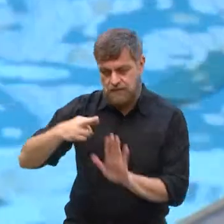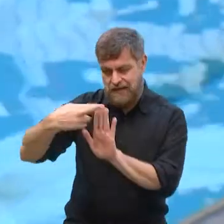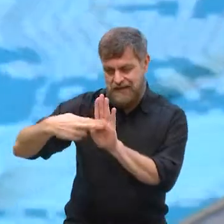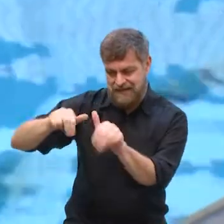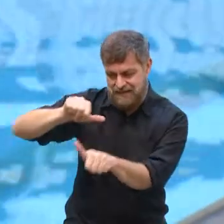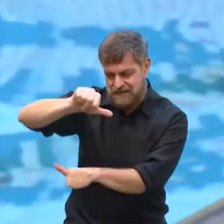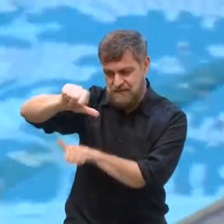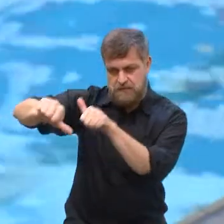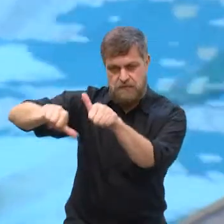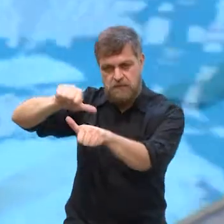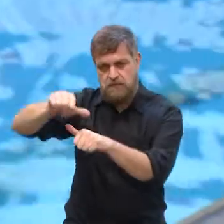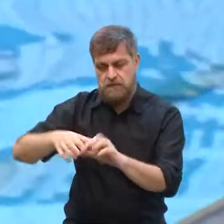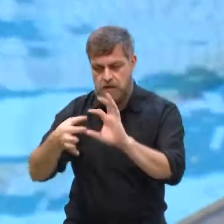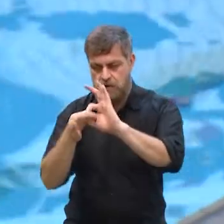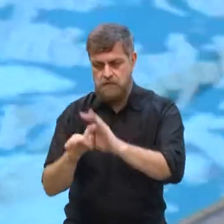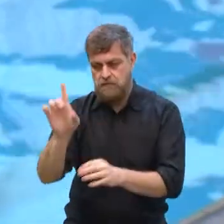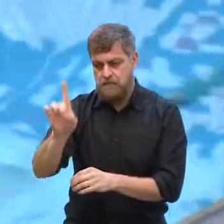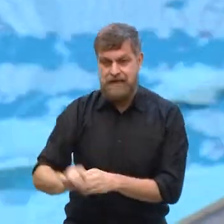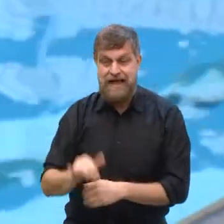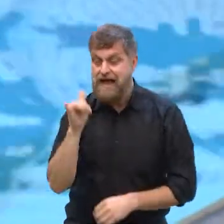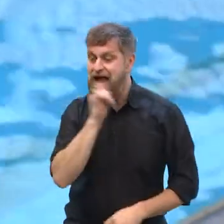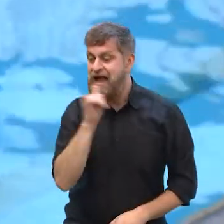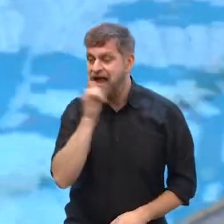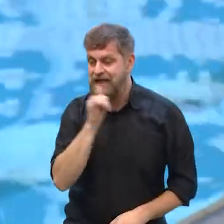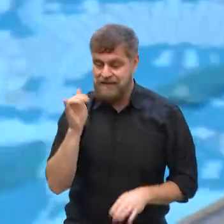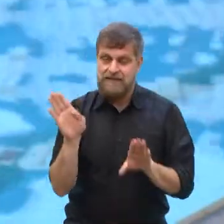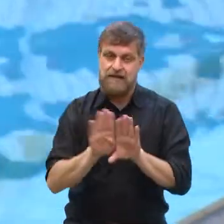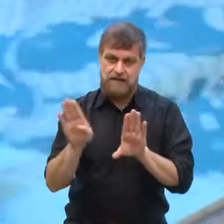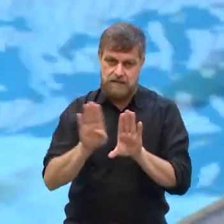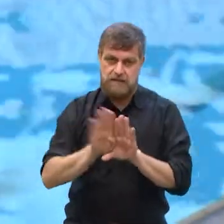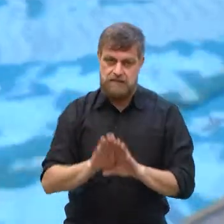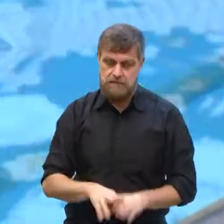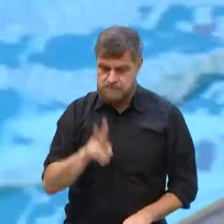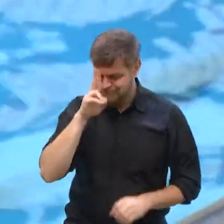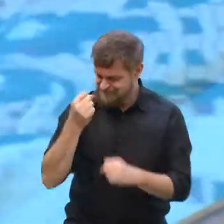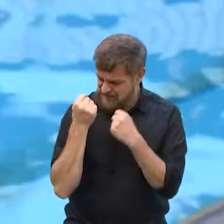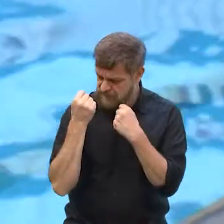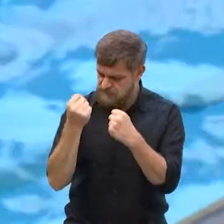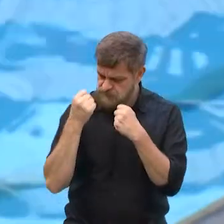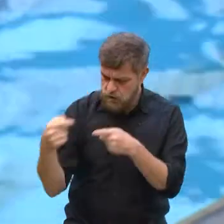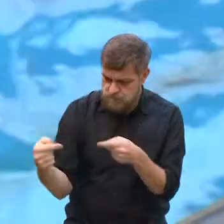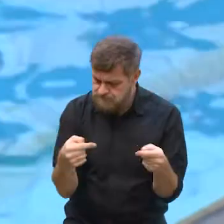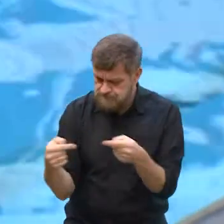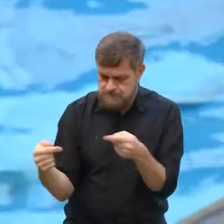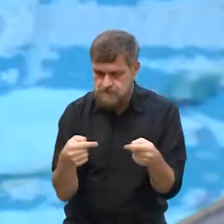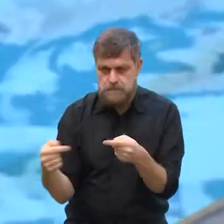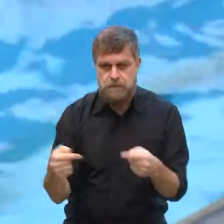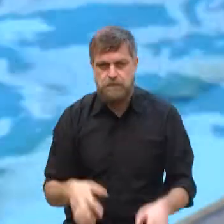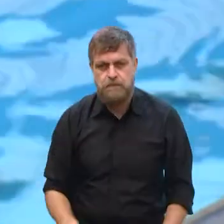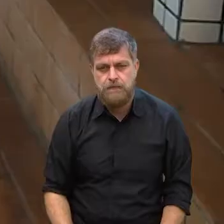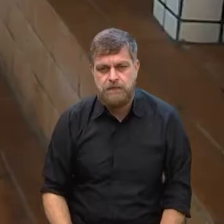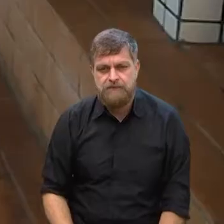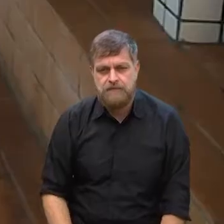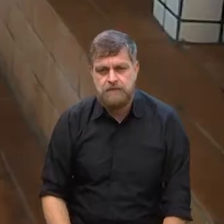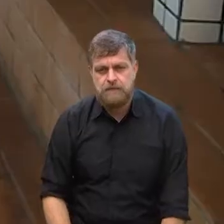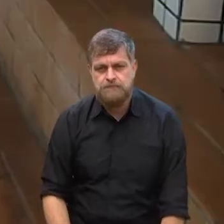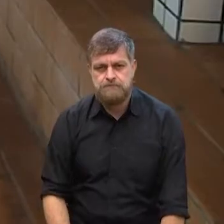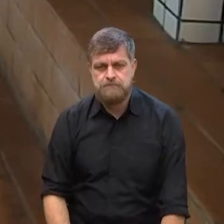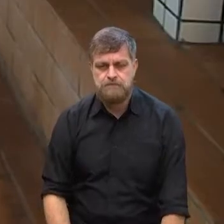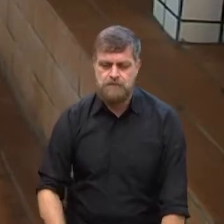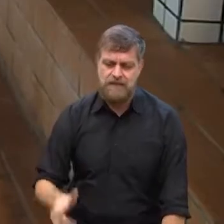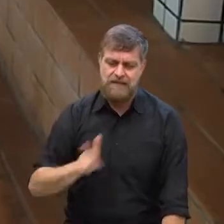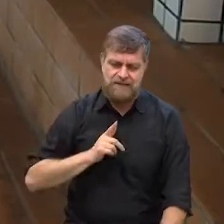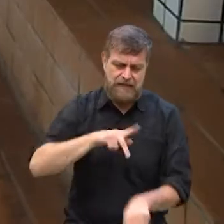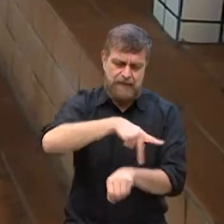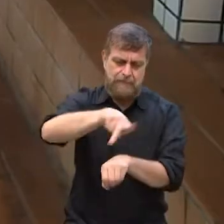que aconteceu no movimento paralímpico, a Itália virou também aí um grande concorrente e uma grande potência. E claro que